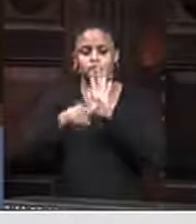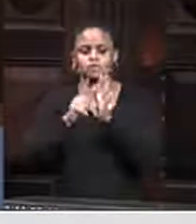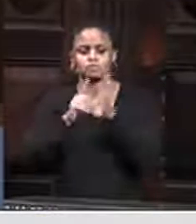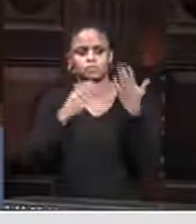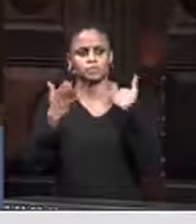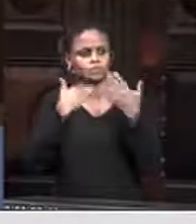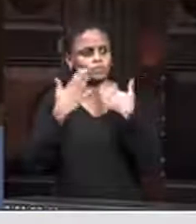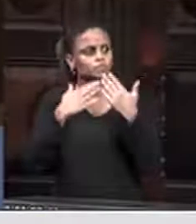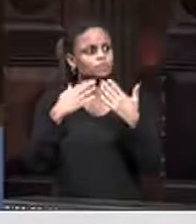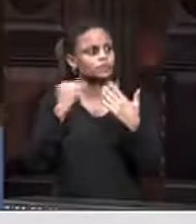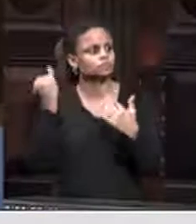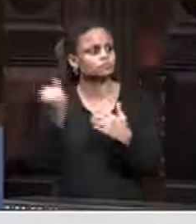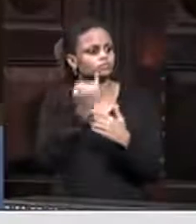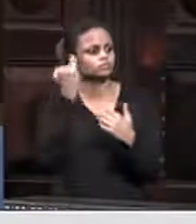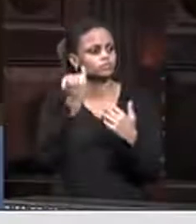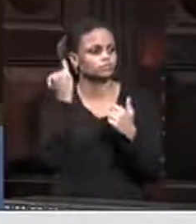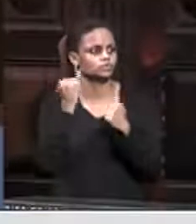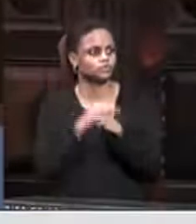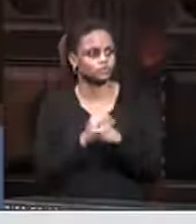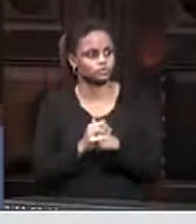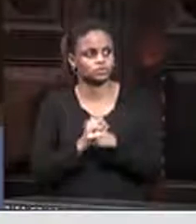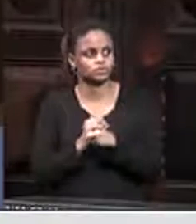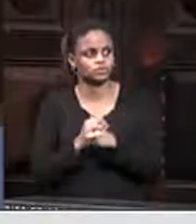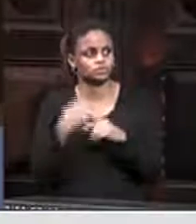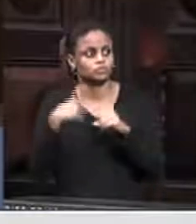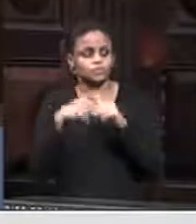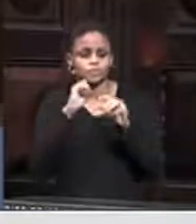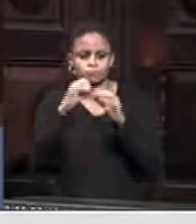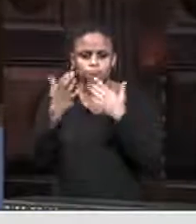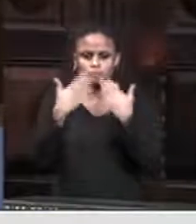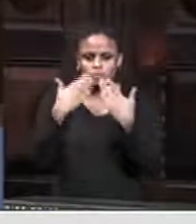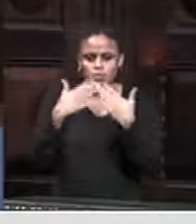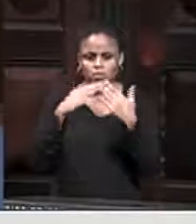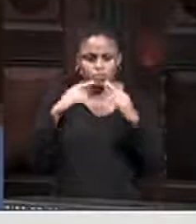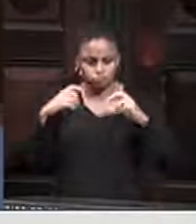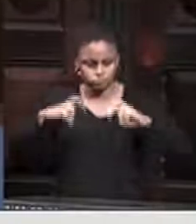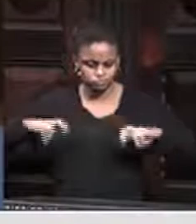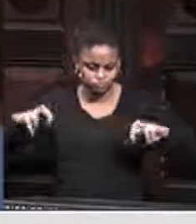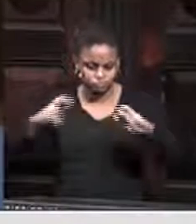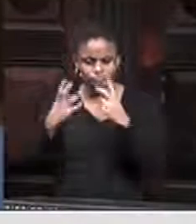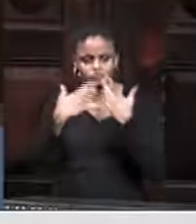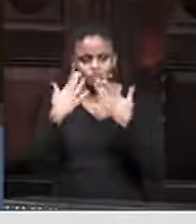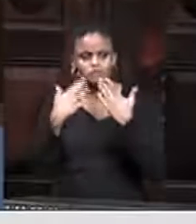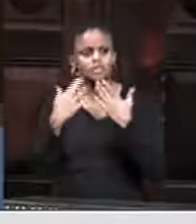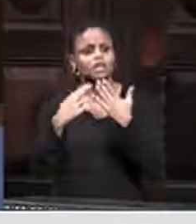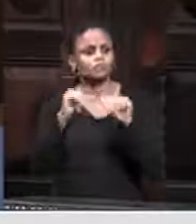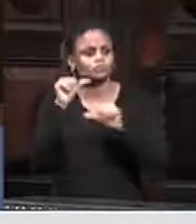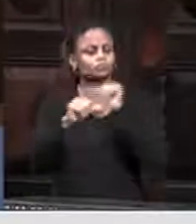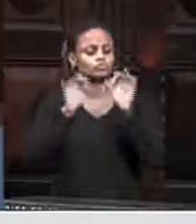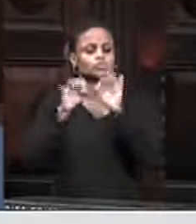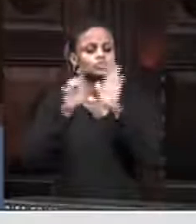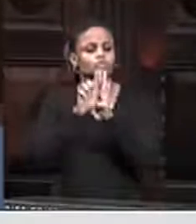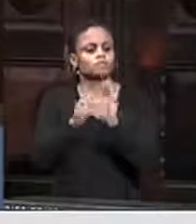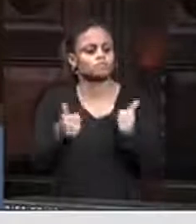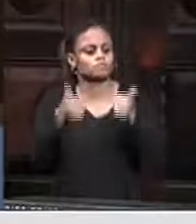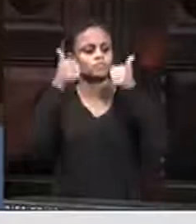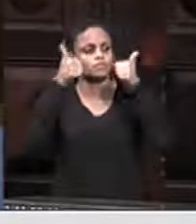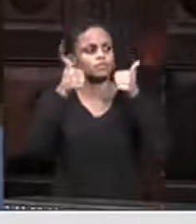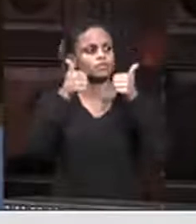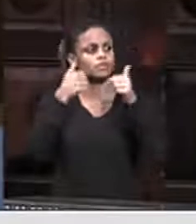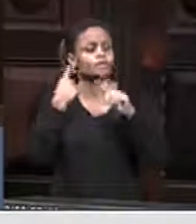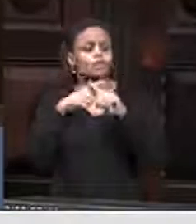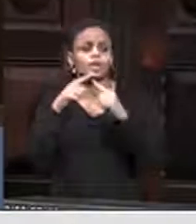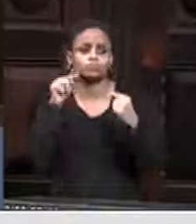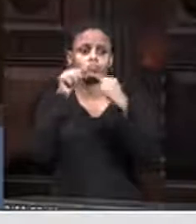vai levar à elaboração do melhor projeto possível para os interesses da FAETEC e também para os interesses